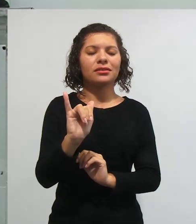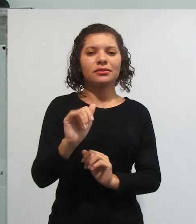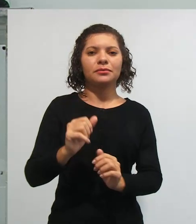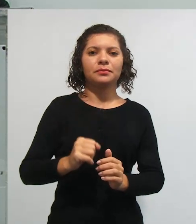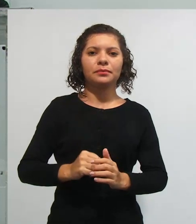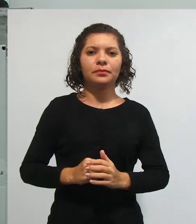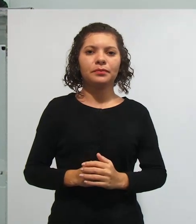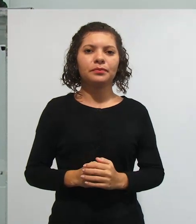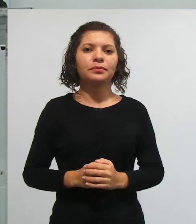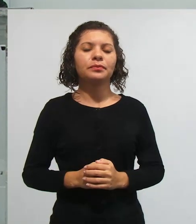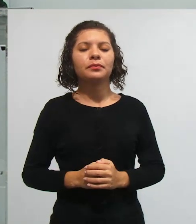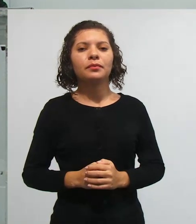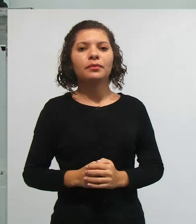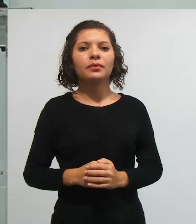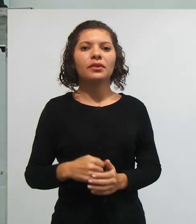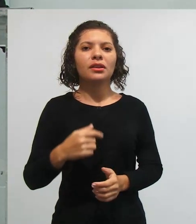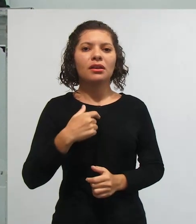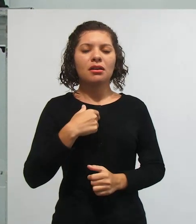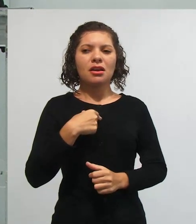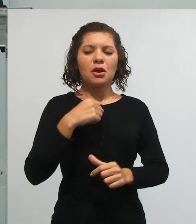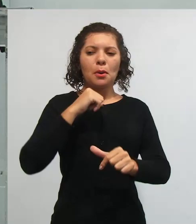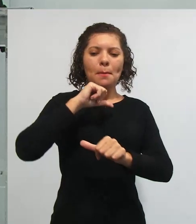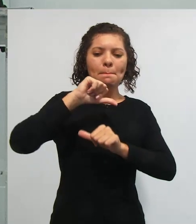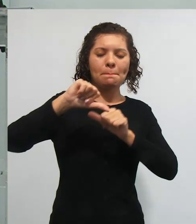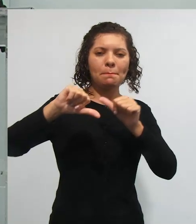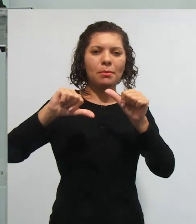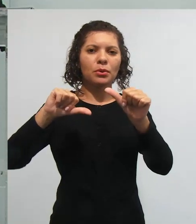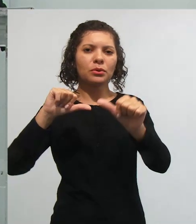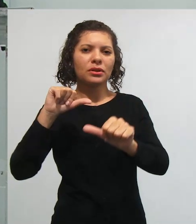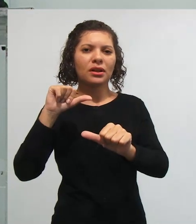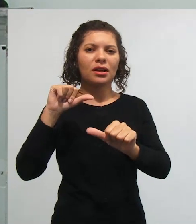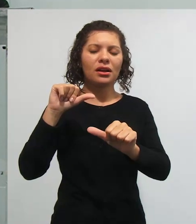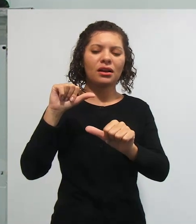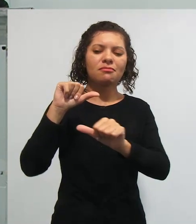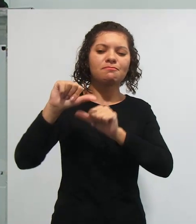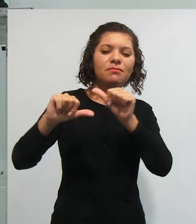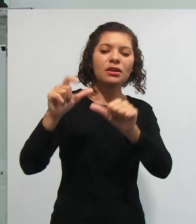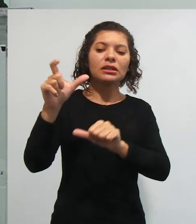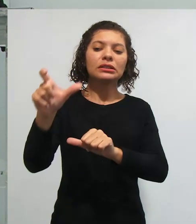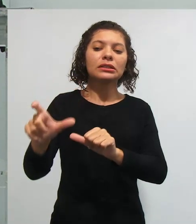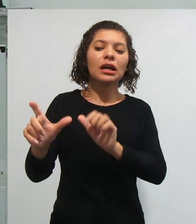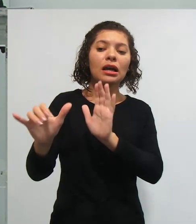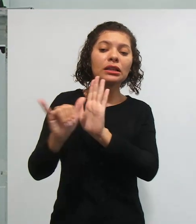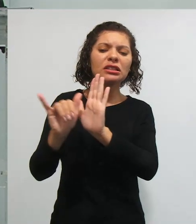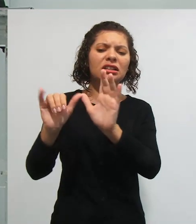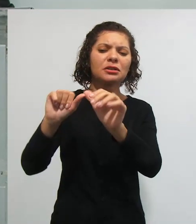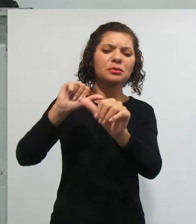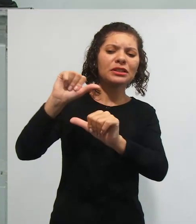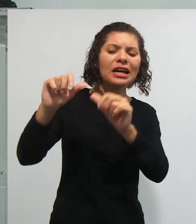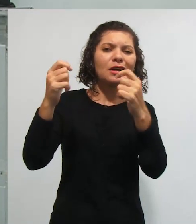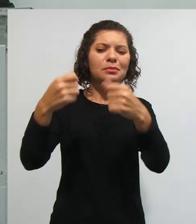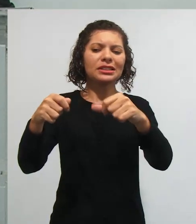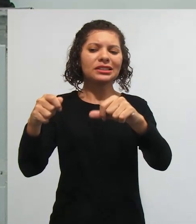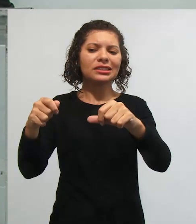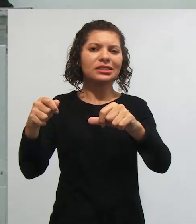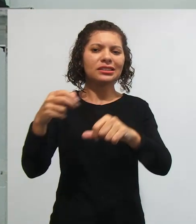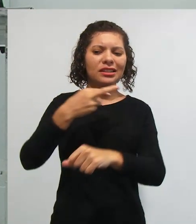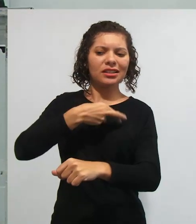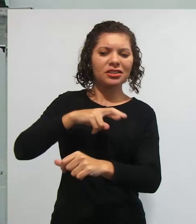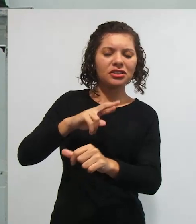de de mim ninguém pode querer me mudar ter uma outra identidade ter uma outra